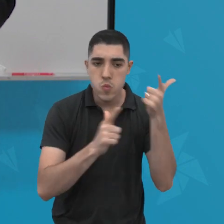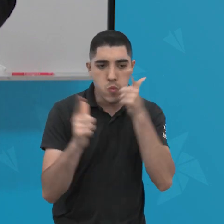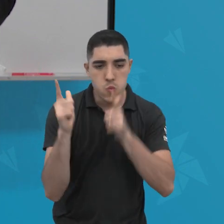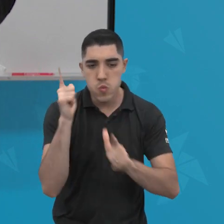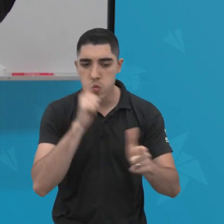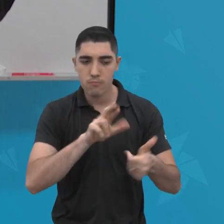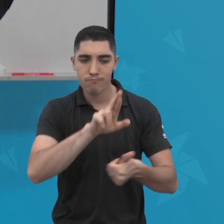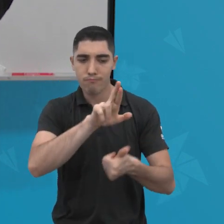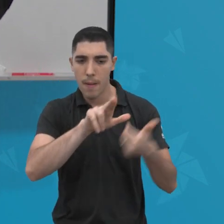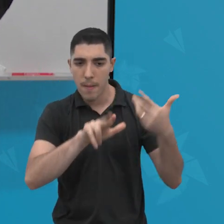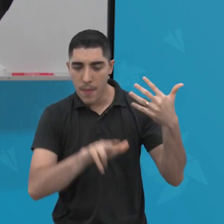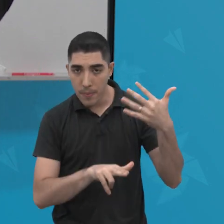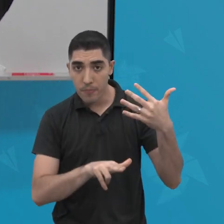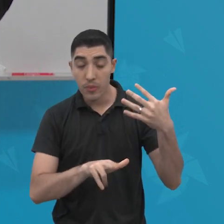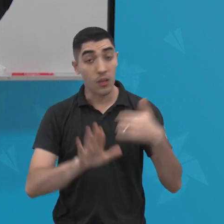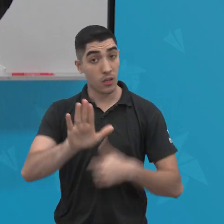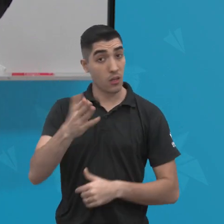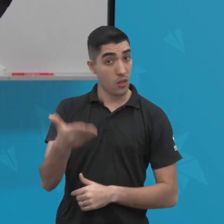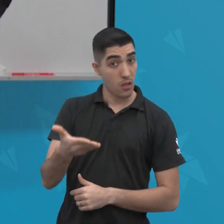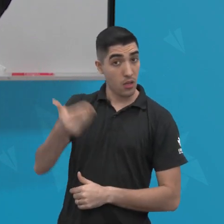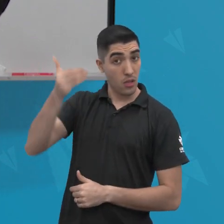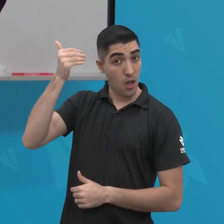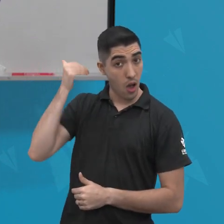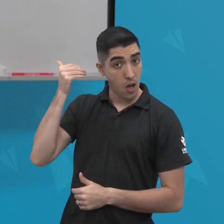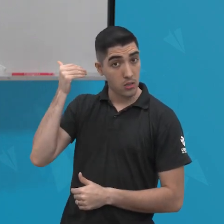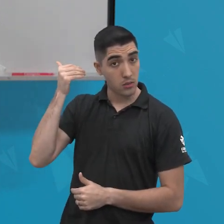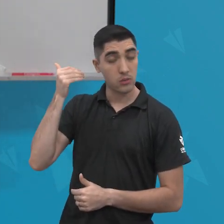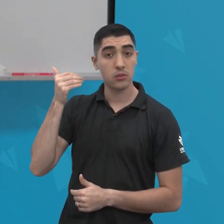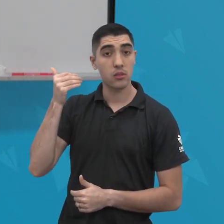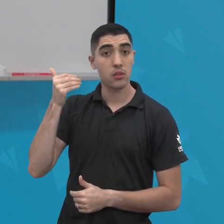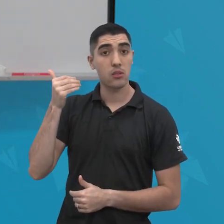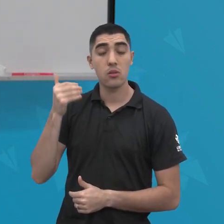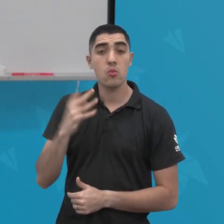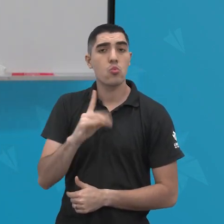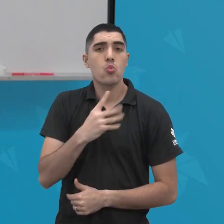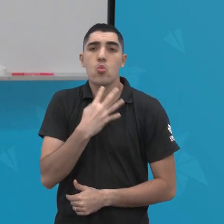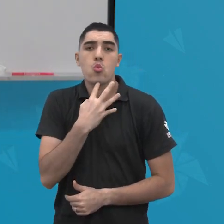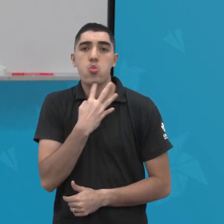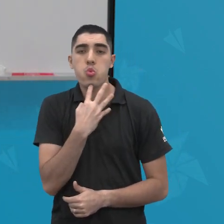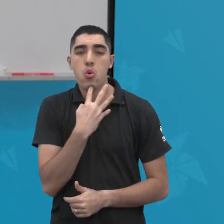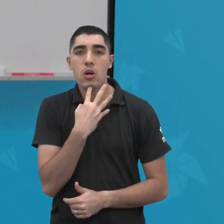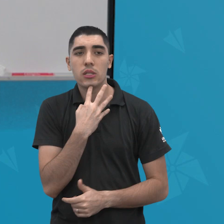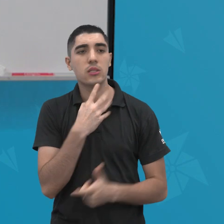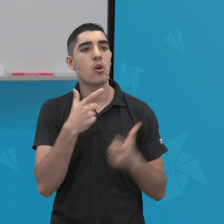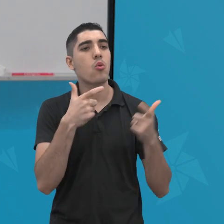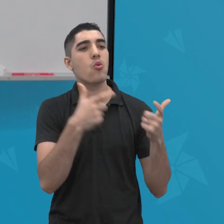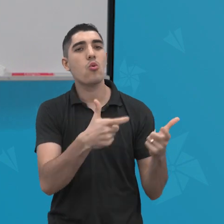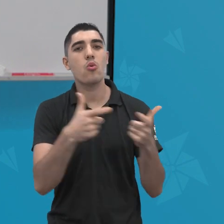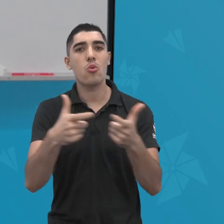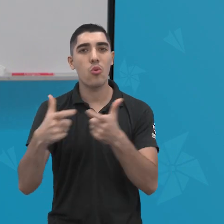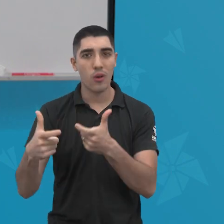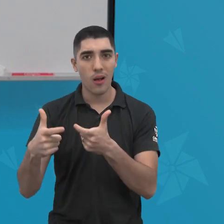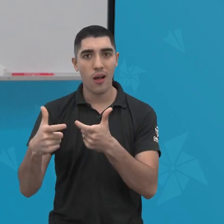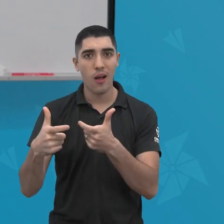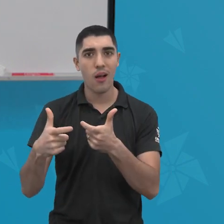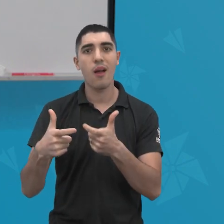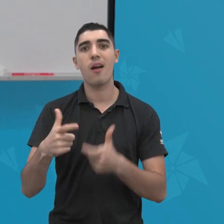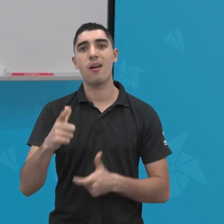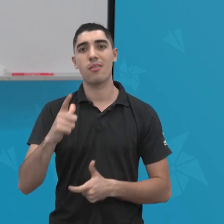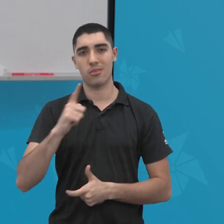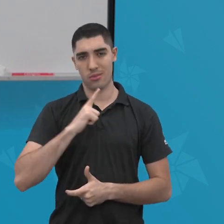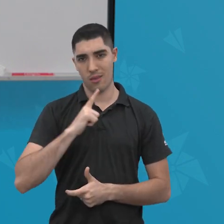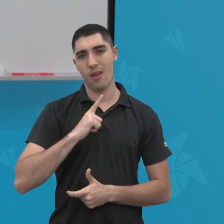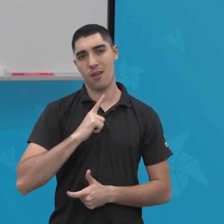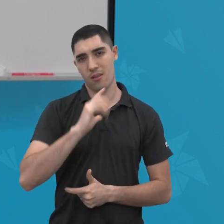produtiva que até então nós não conhecíamos, por exemplo, nas nações dominadas